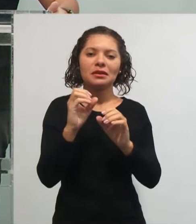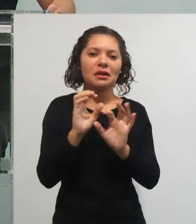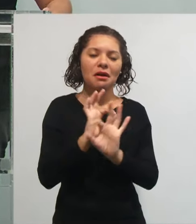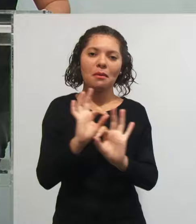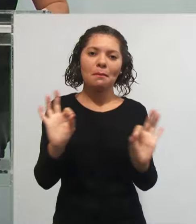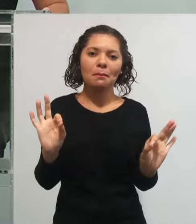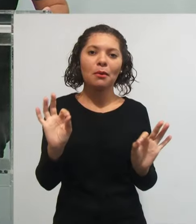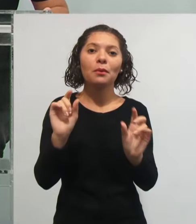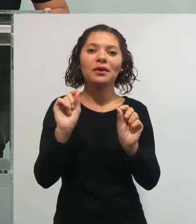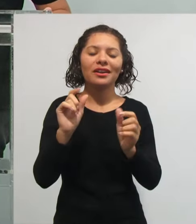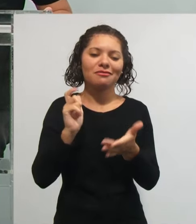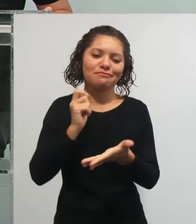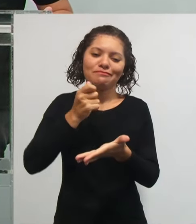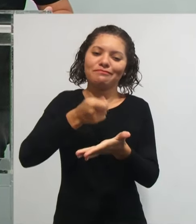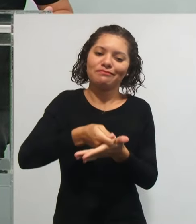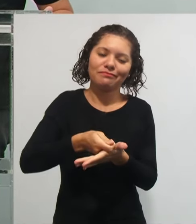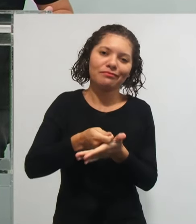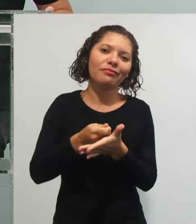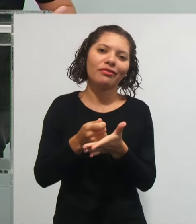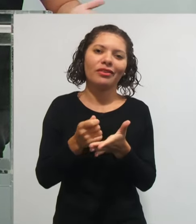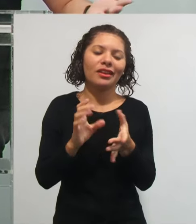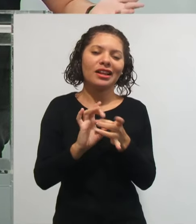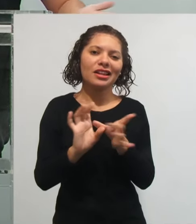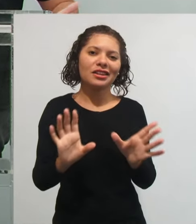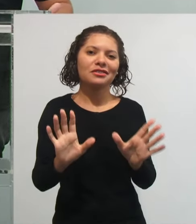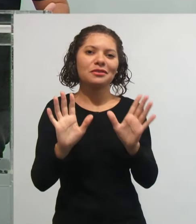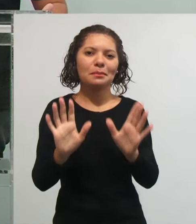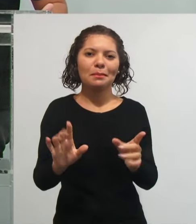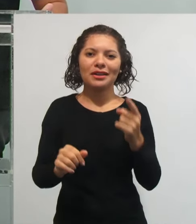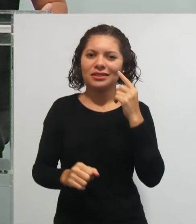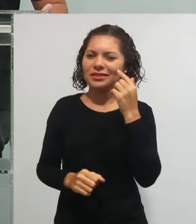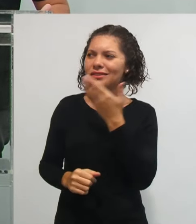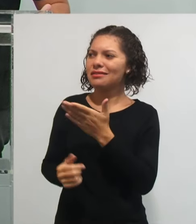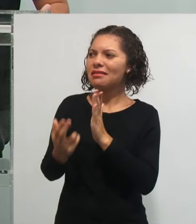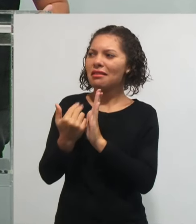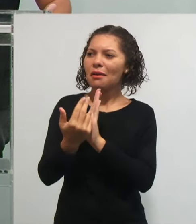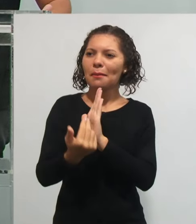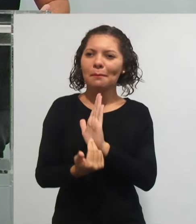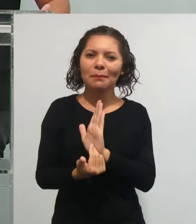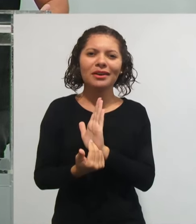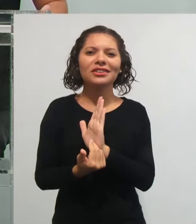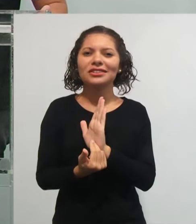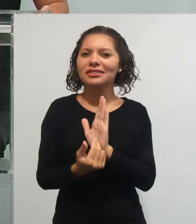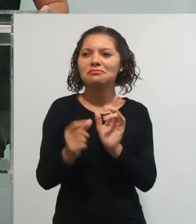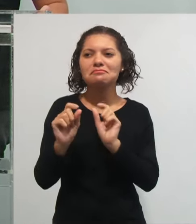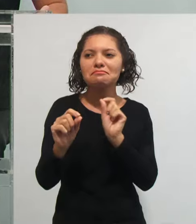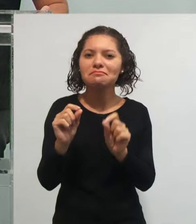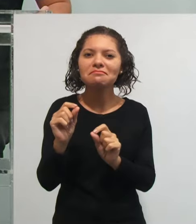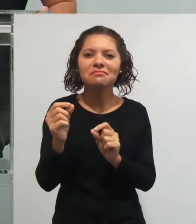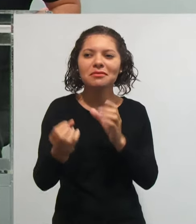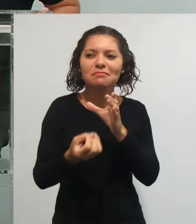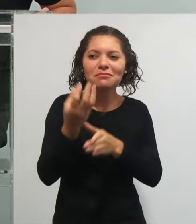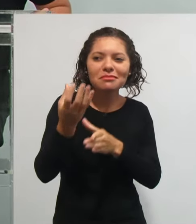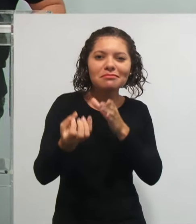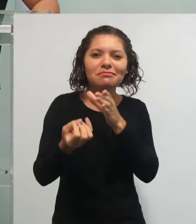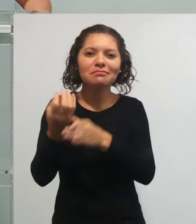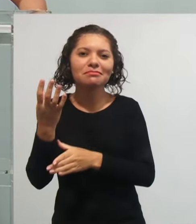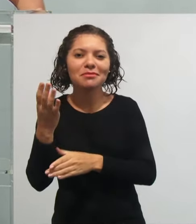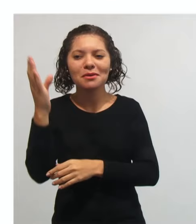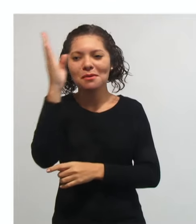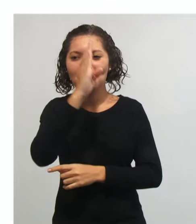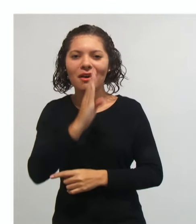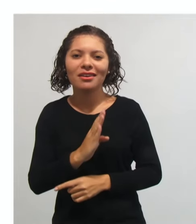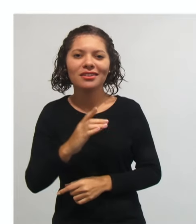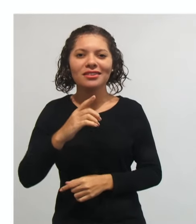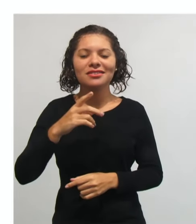investir porque vai resolver o seu problema de vez né mas a gente precisa entender que o povo brasileiro ele é muito criativo né tanto que a gente